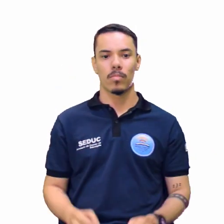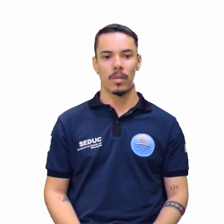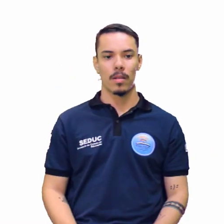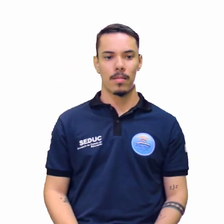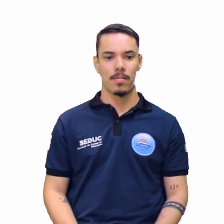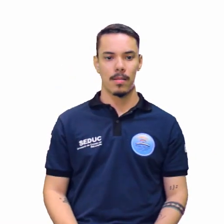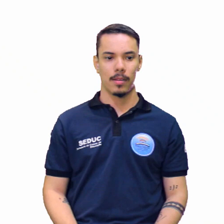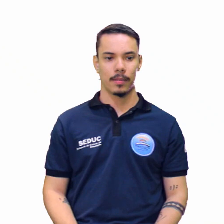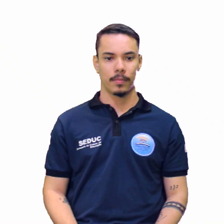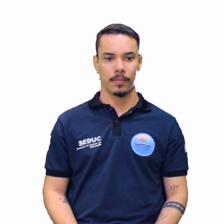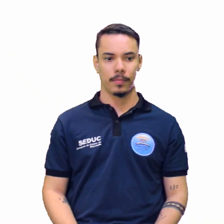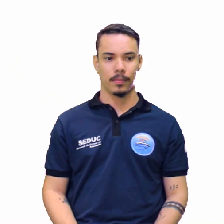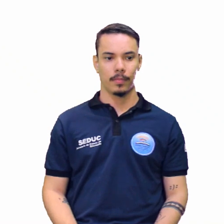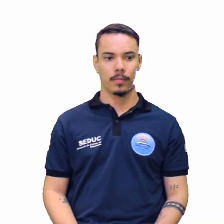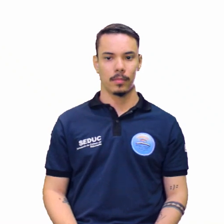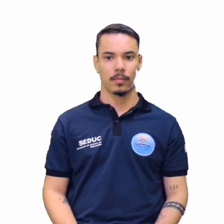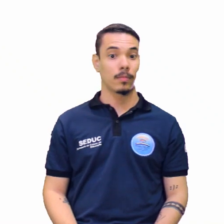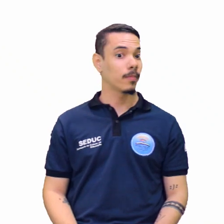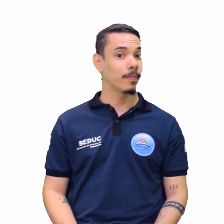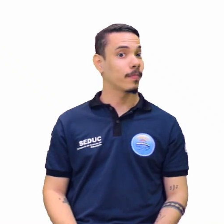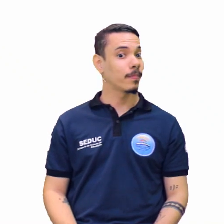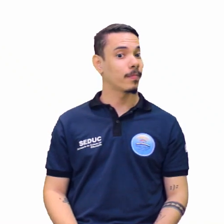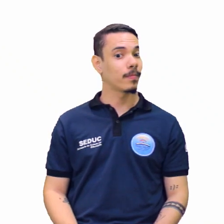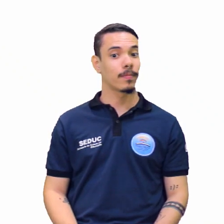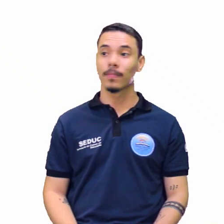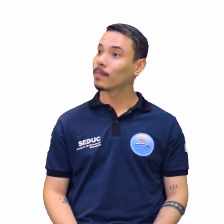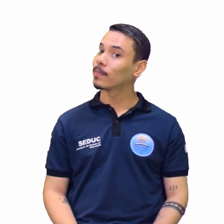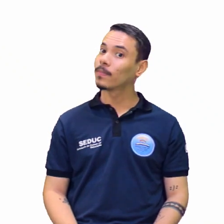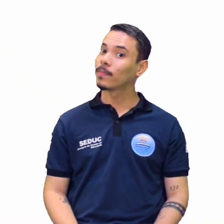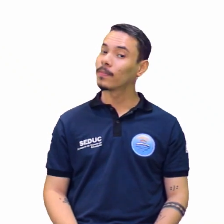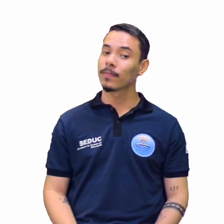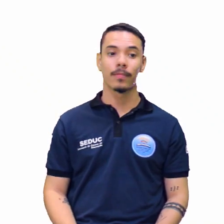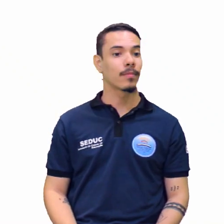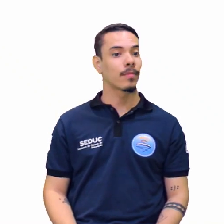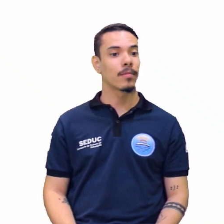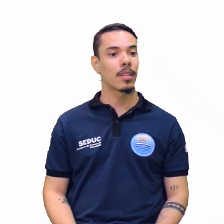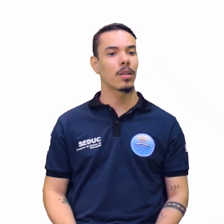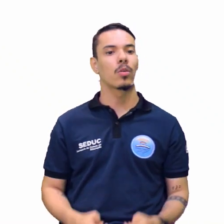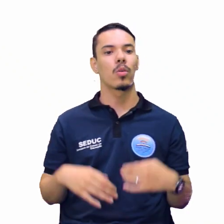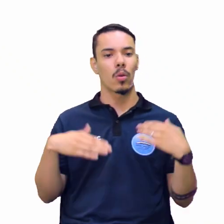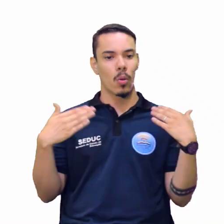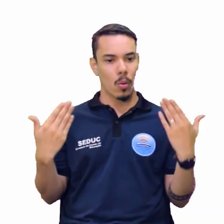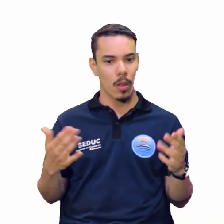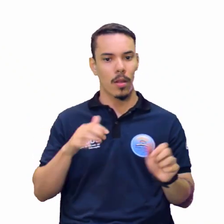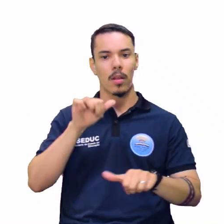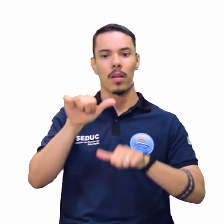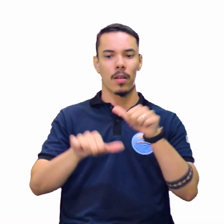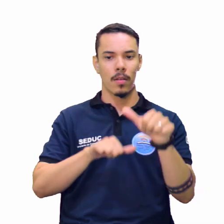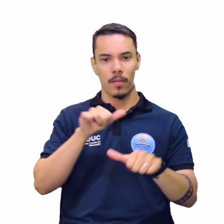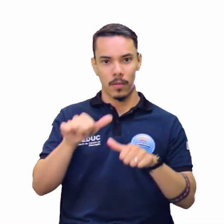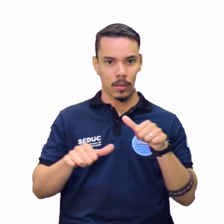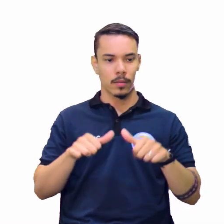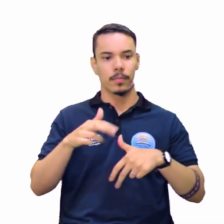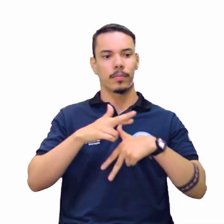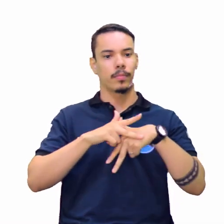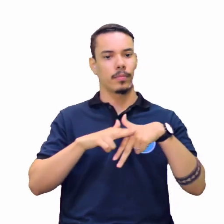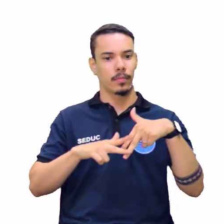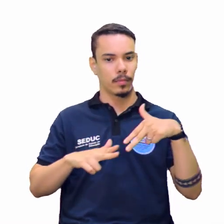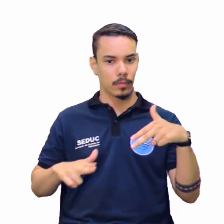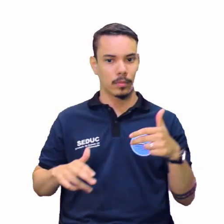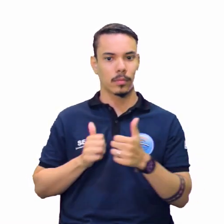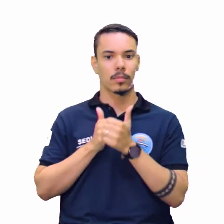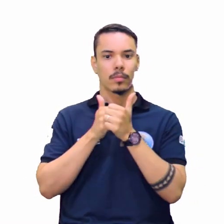das opções da b c d e apenas aquela que traz a flexão de gênero né